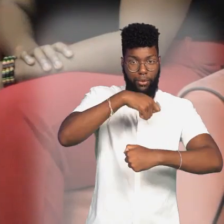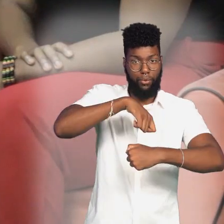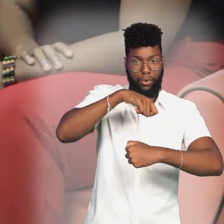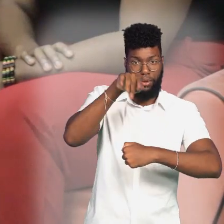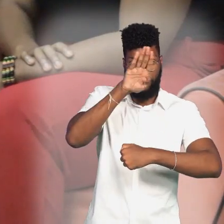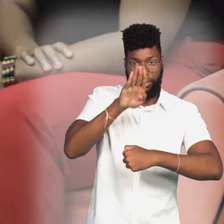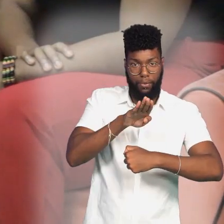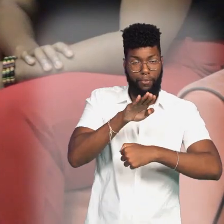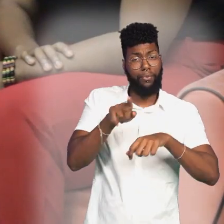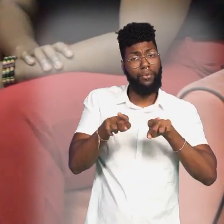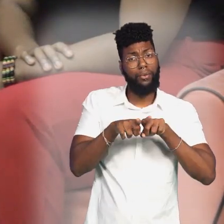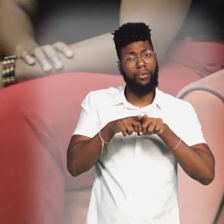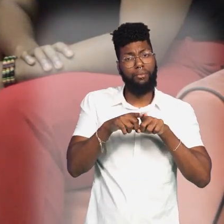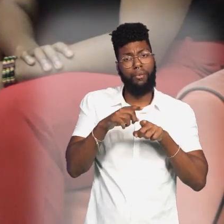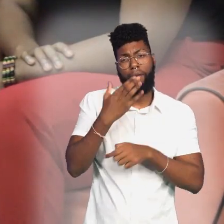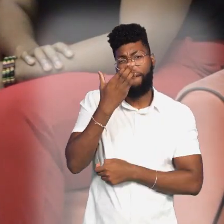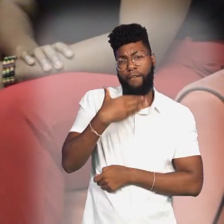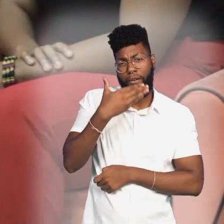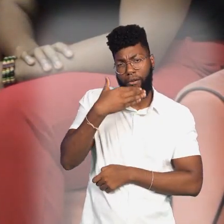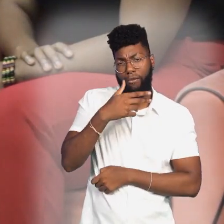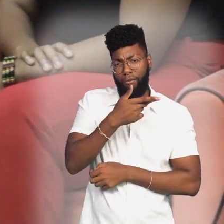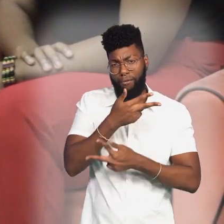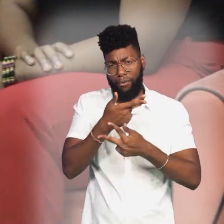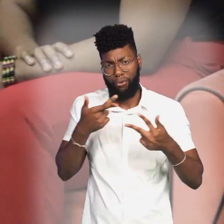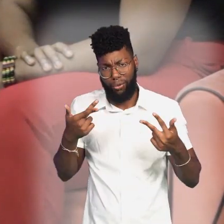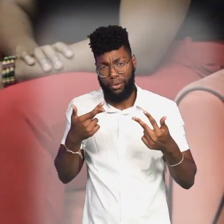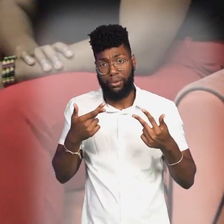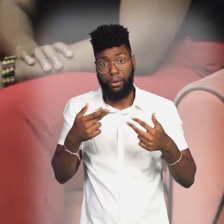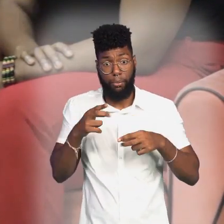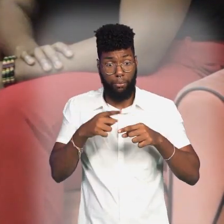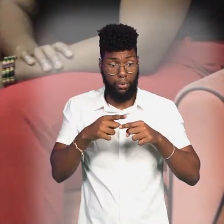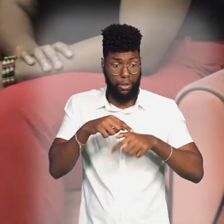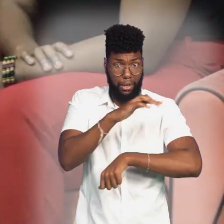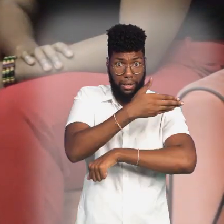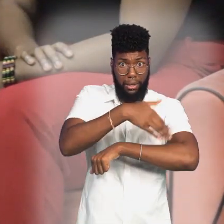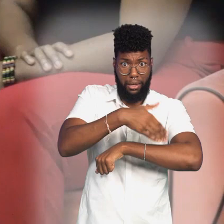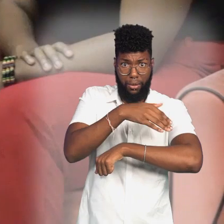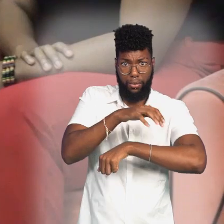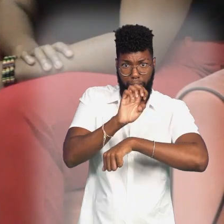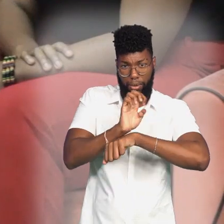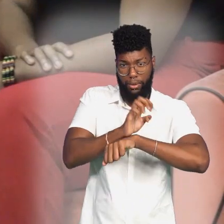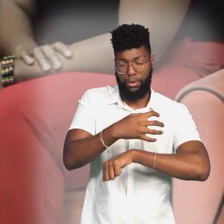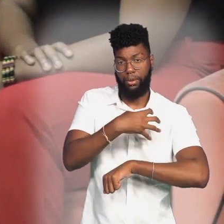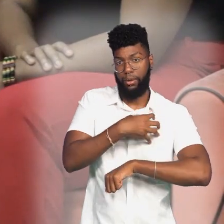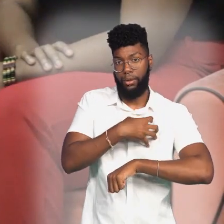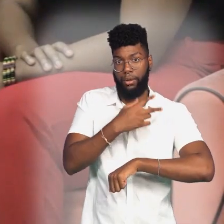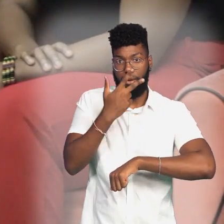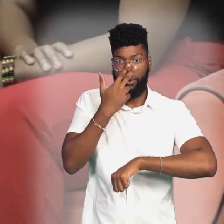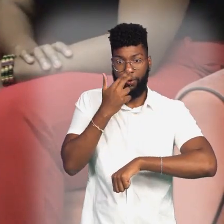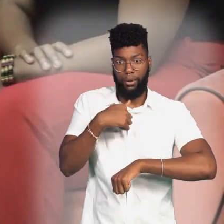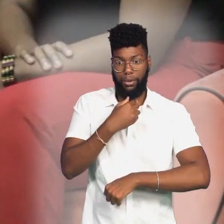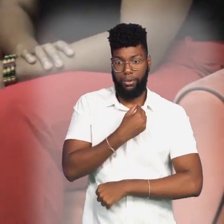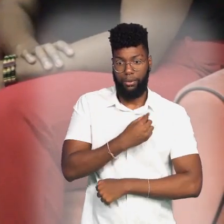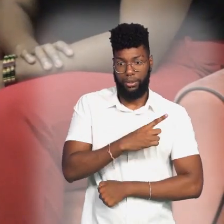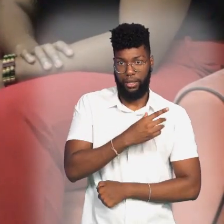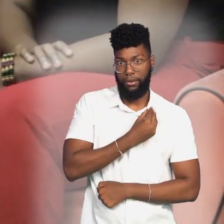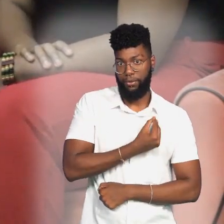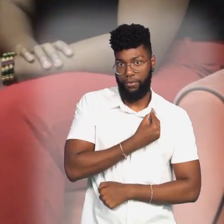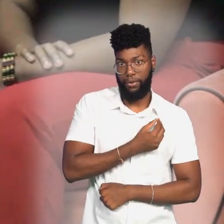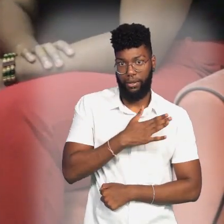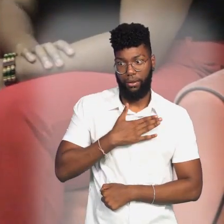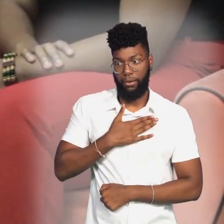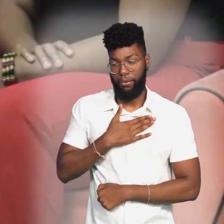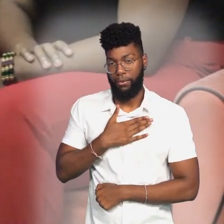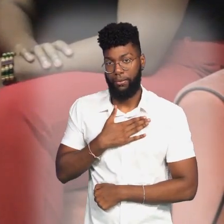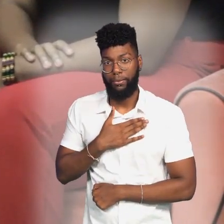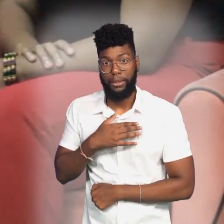as frutas. Nas ruas de Salvador, parece que eu estava no meu país, porque lá, cada casa que você